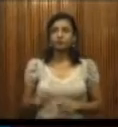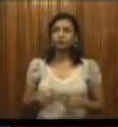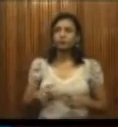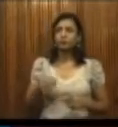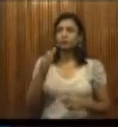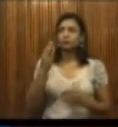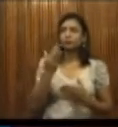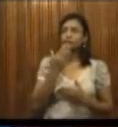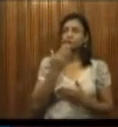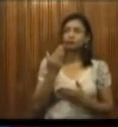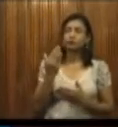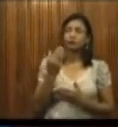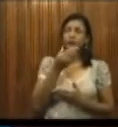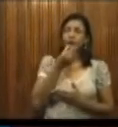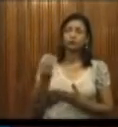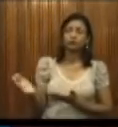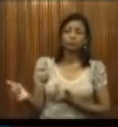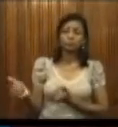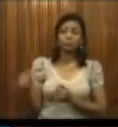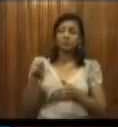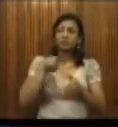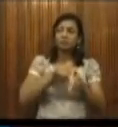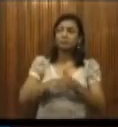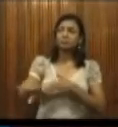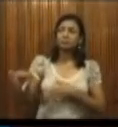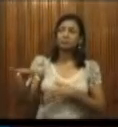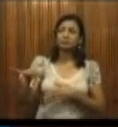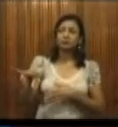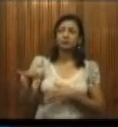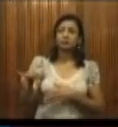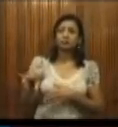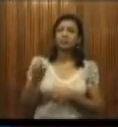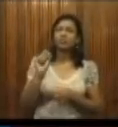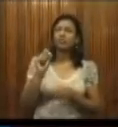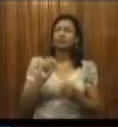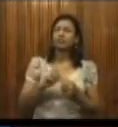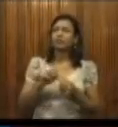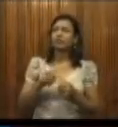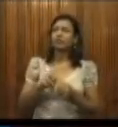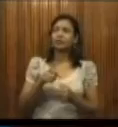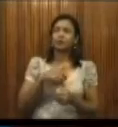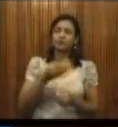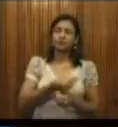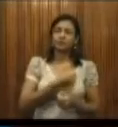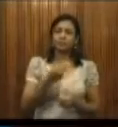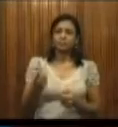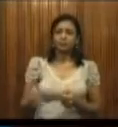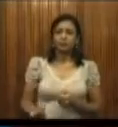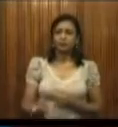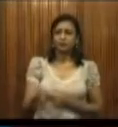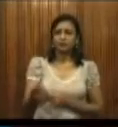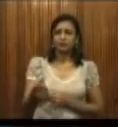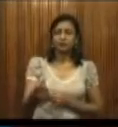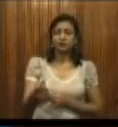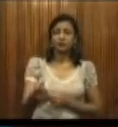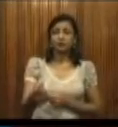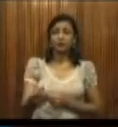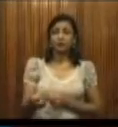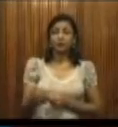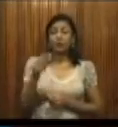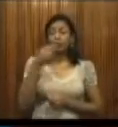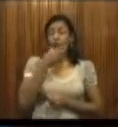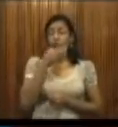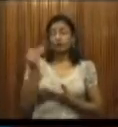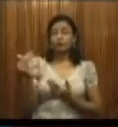eterna? O jovem estava achando que a salvação era algo meritório. E aí os discípulos agora estão percebendo que se realmente for algo